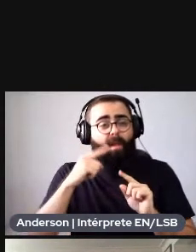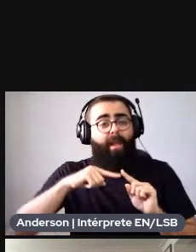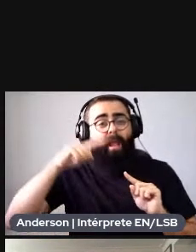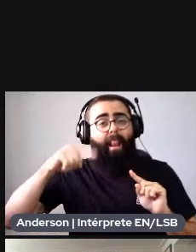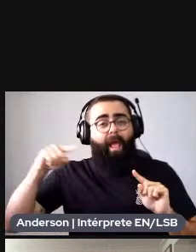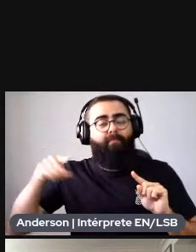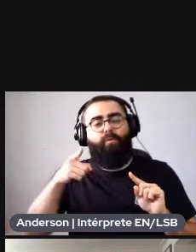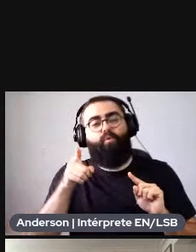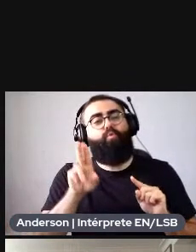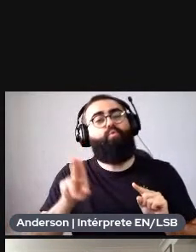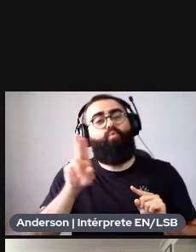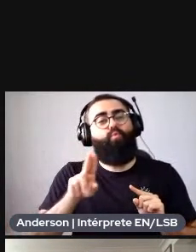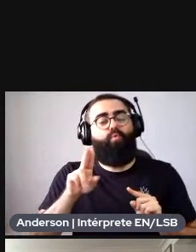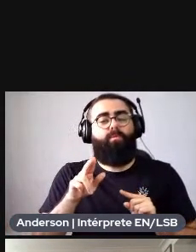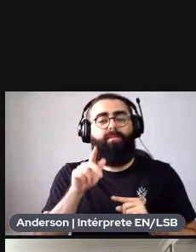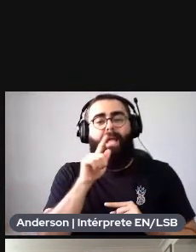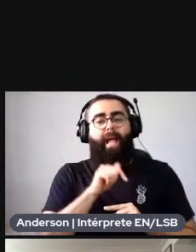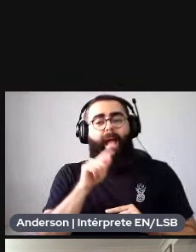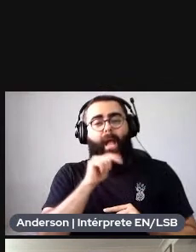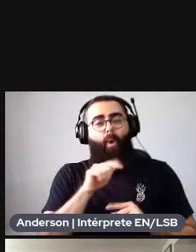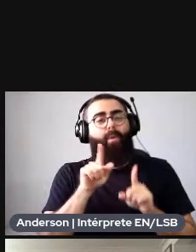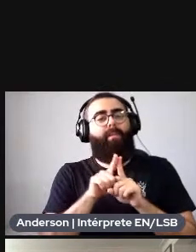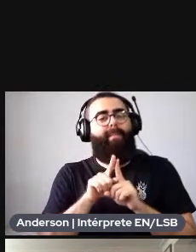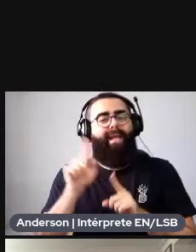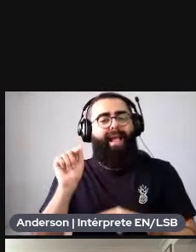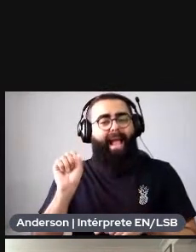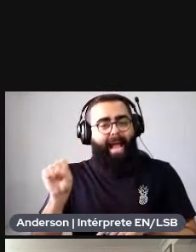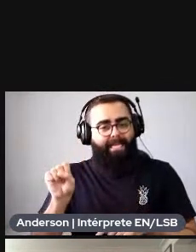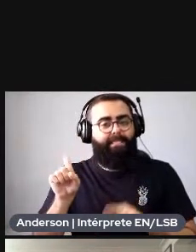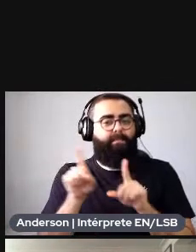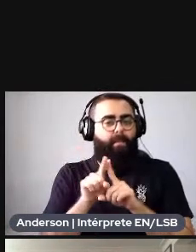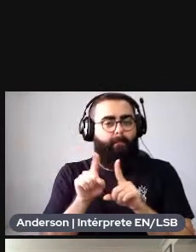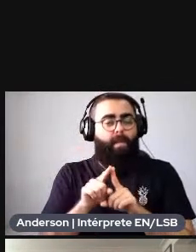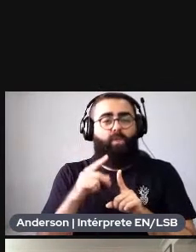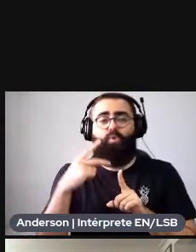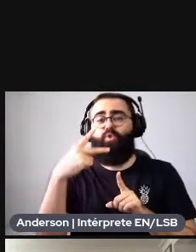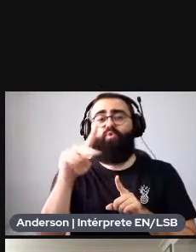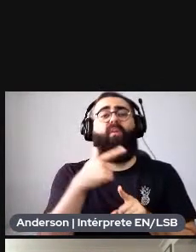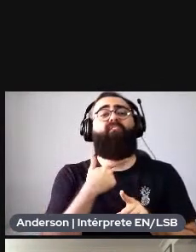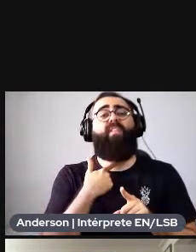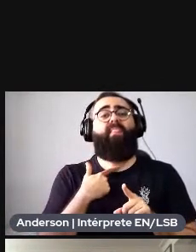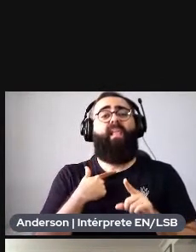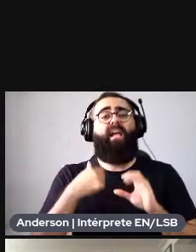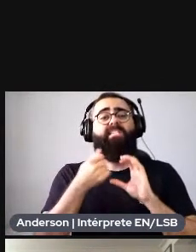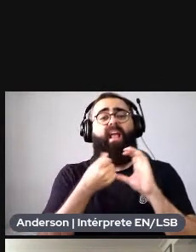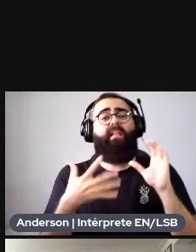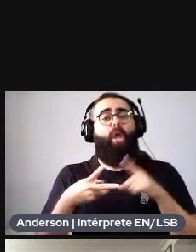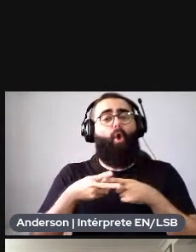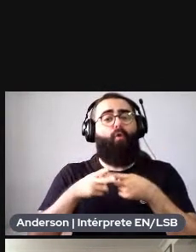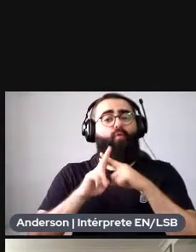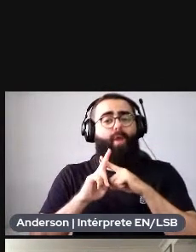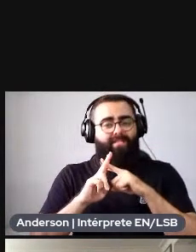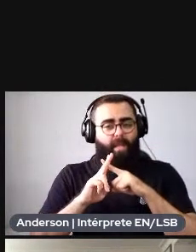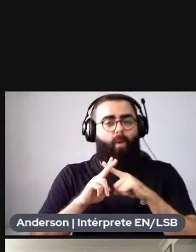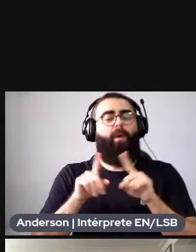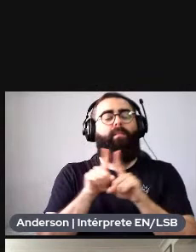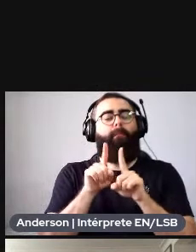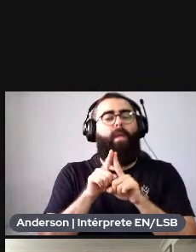consumos de água e gás, fixar parâmetros de conforto do equipamento e controlar a temperatura